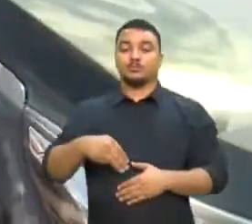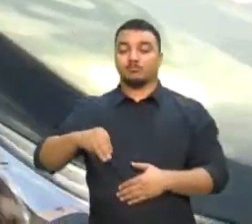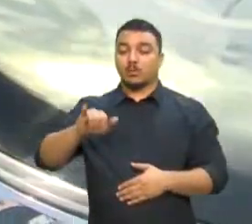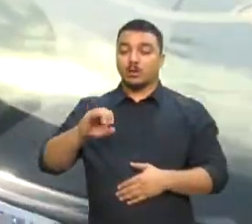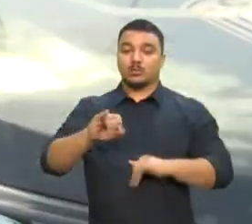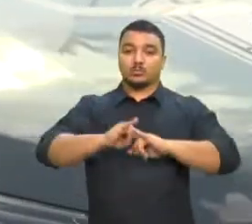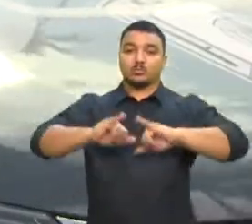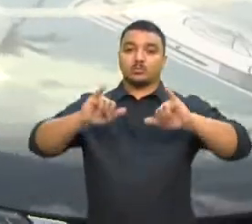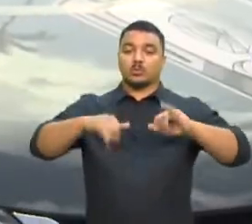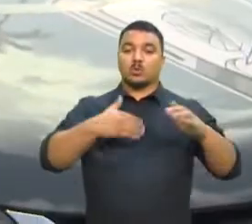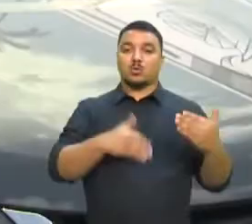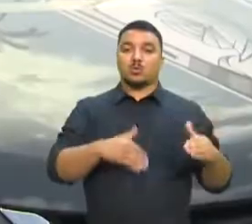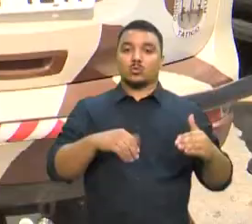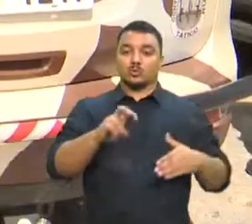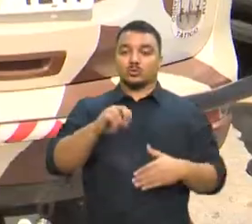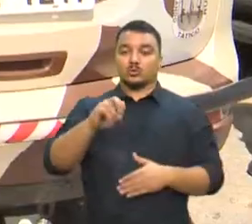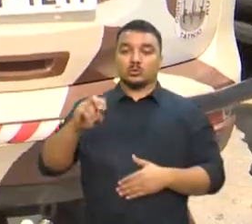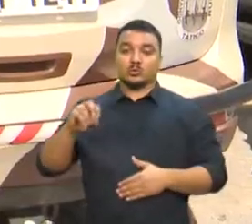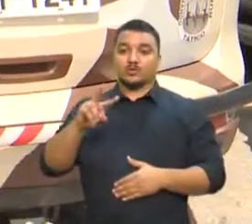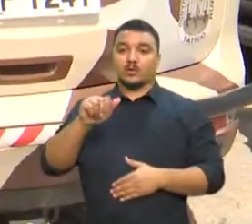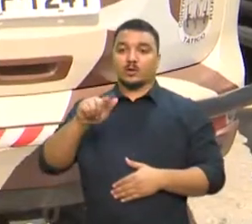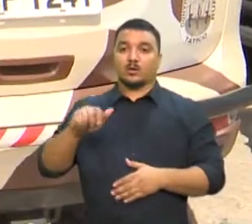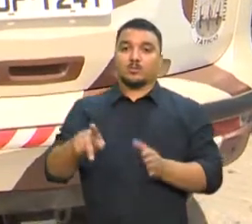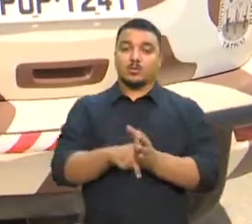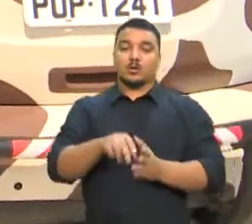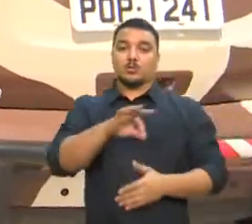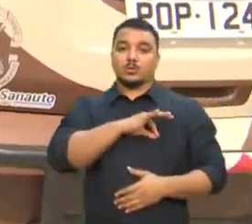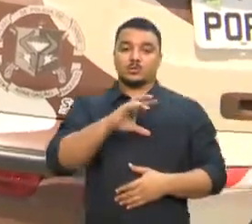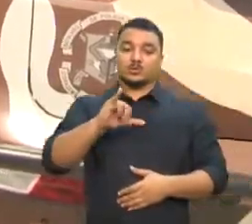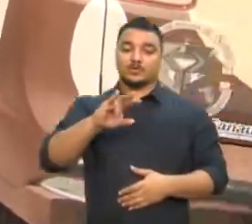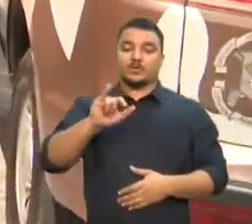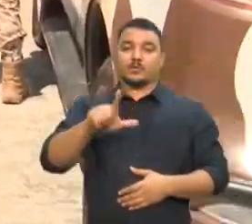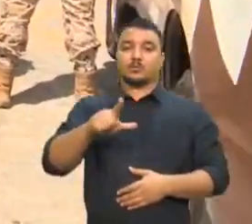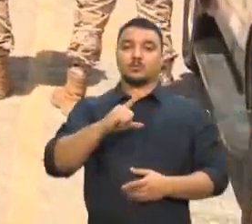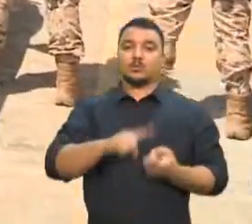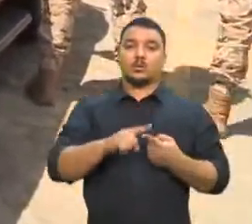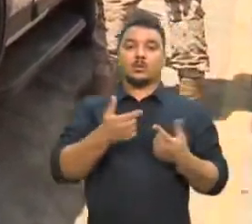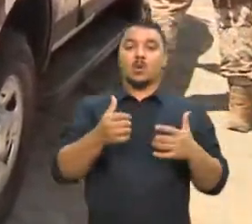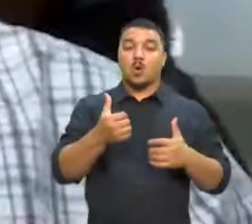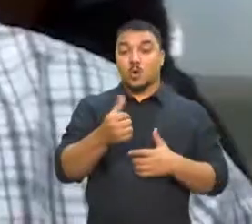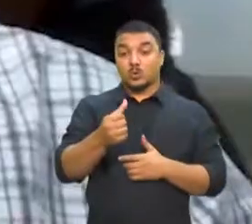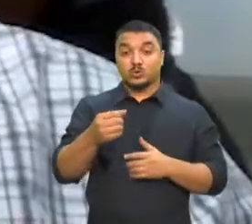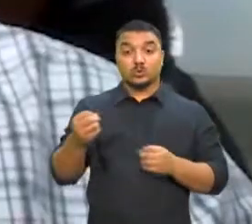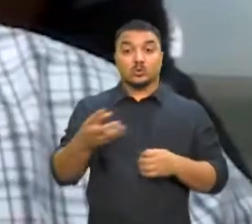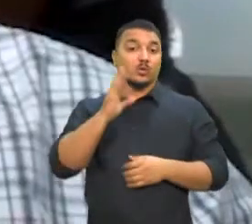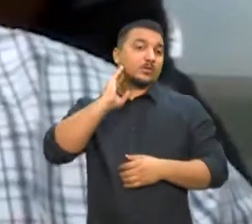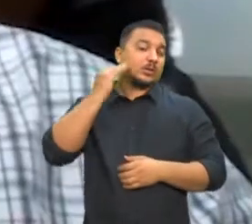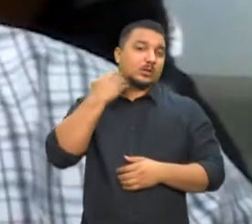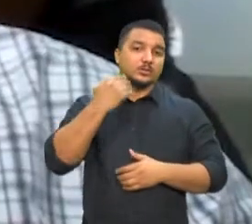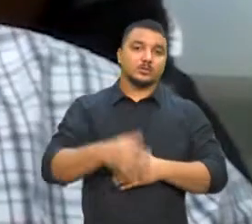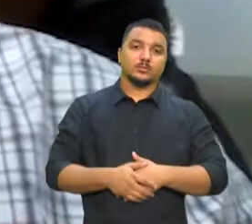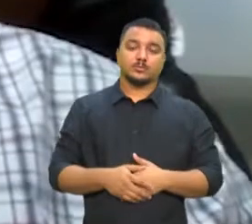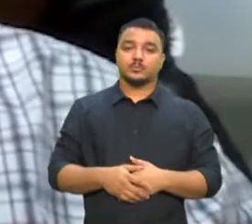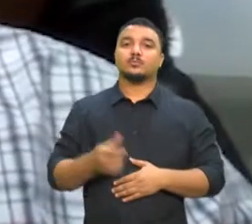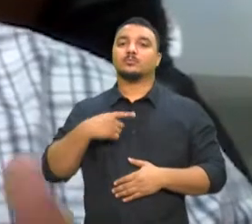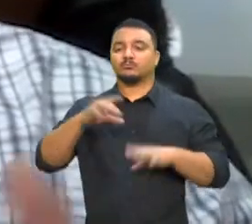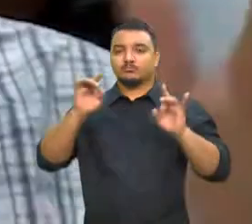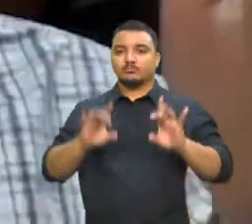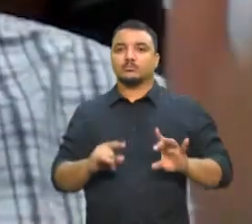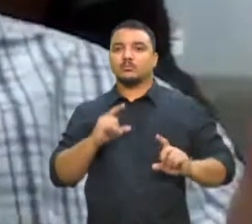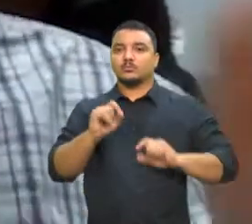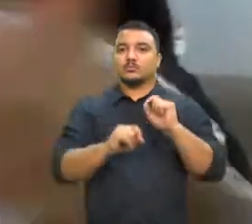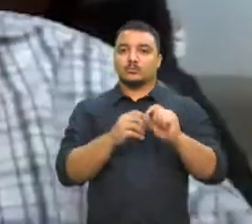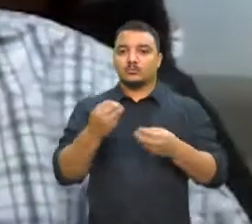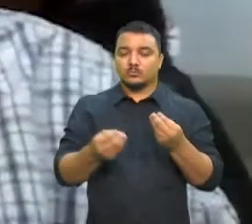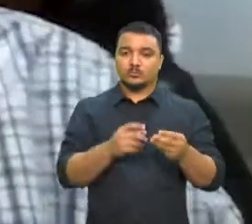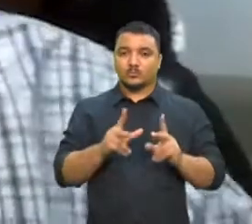concurso para 500 vagas da Polícia Civil e a intenção de construir 11 novas delegacias. Para este especialista, em momentos de cortes